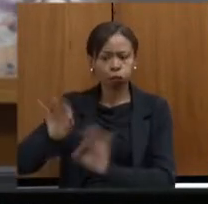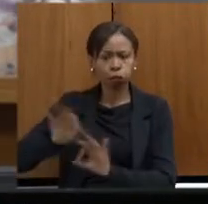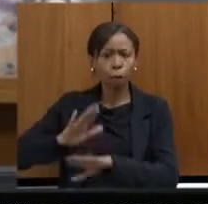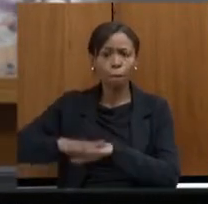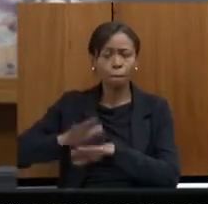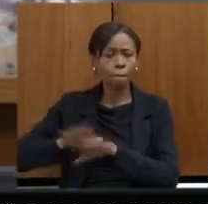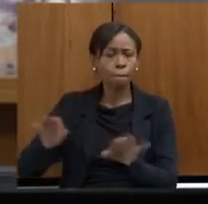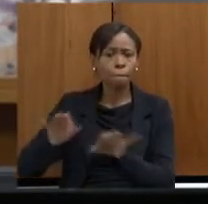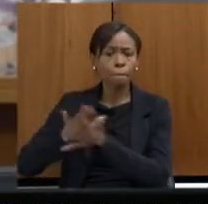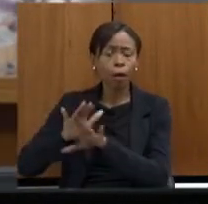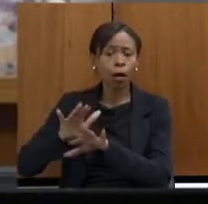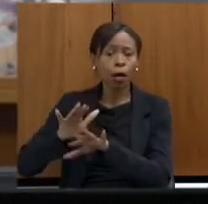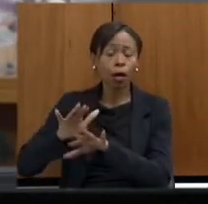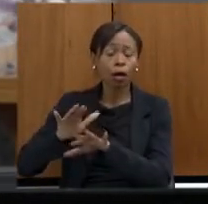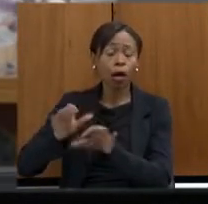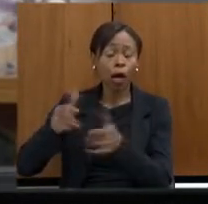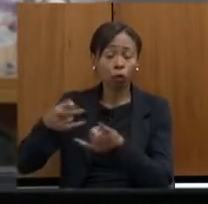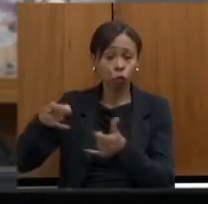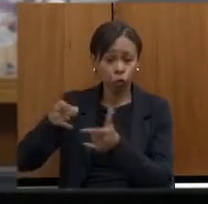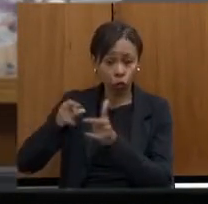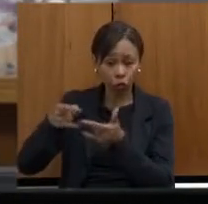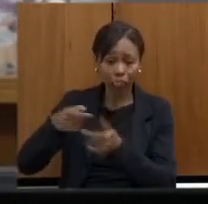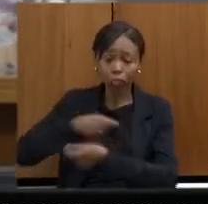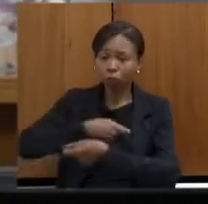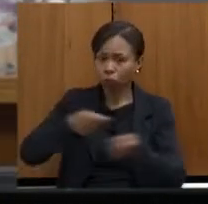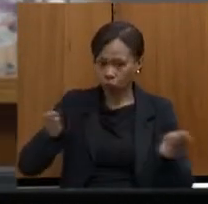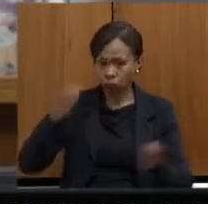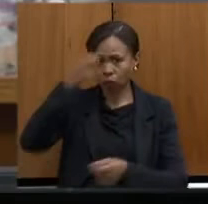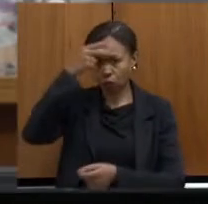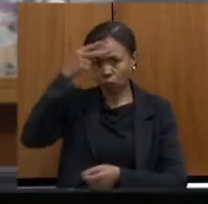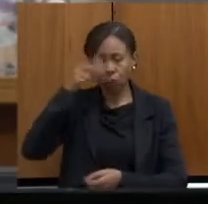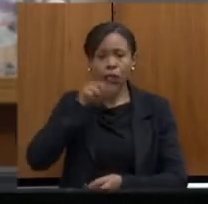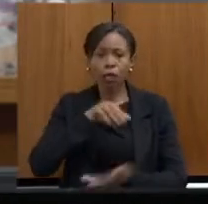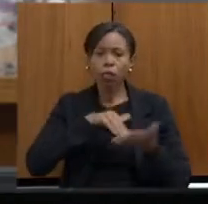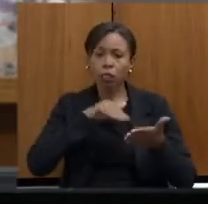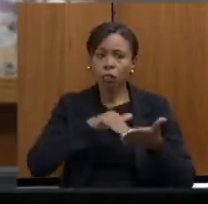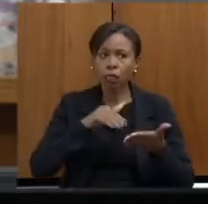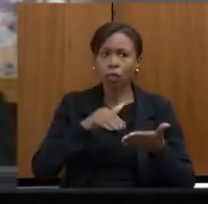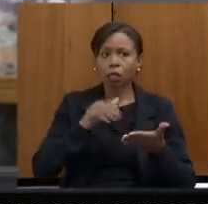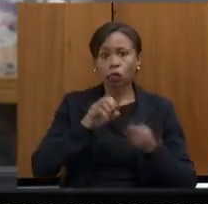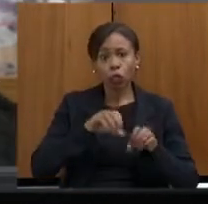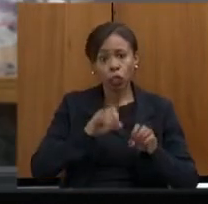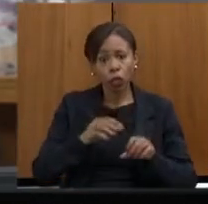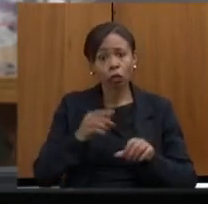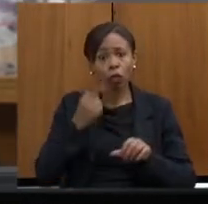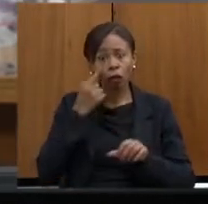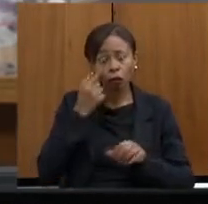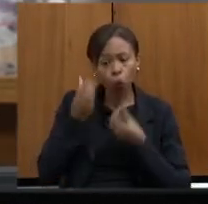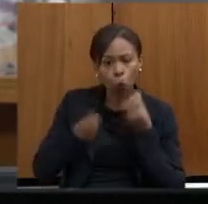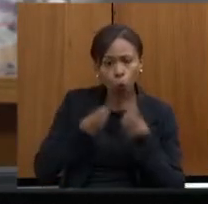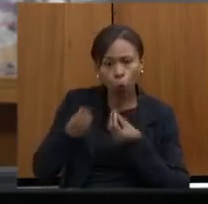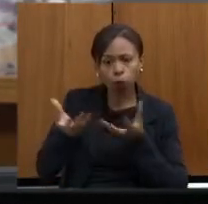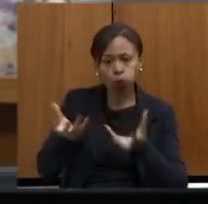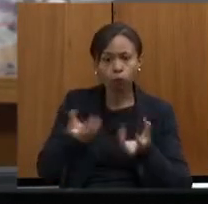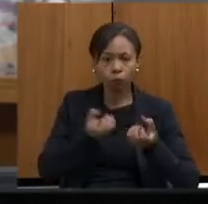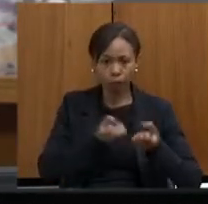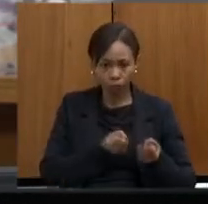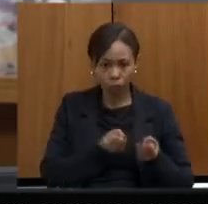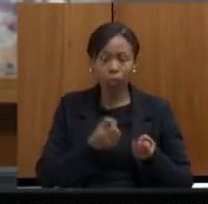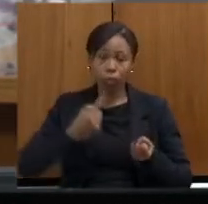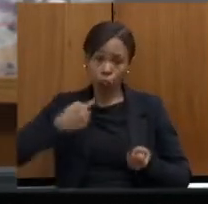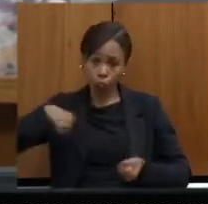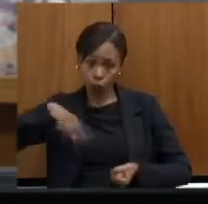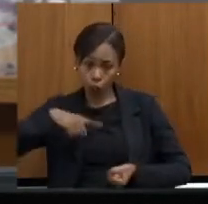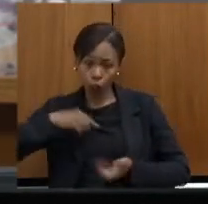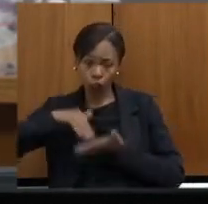a própria Secretaria de Educação ela já vem conversando sobre isso, sobre aquisição. E nós temos participado, junto com ela,